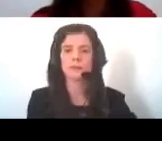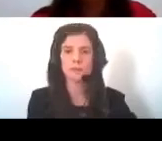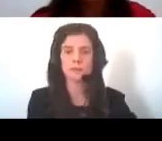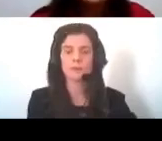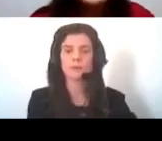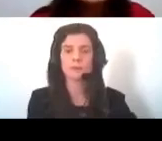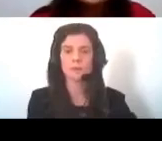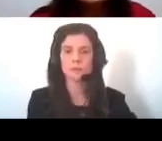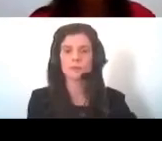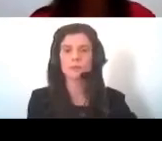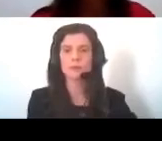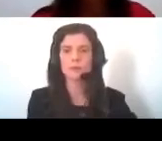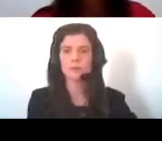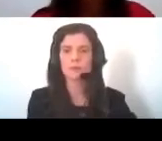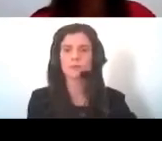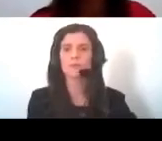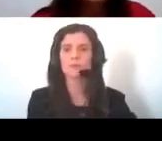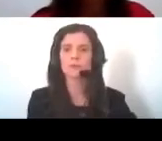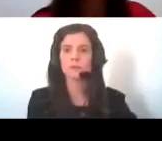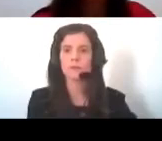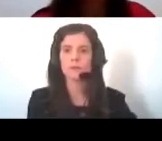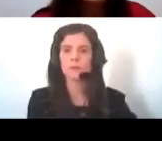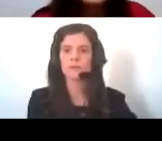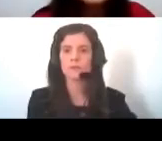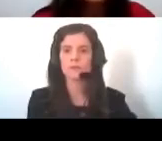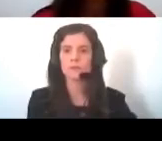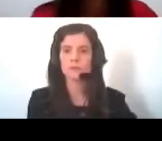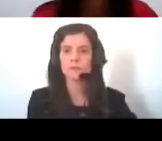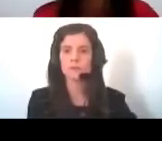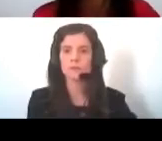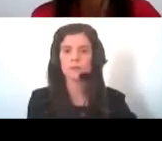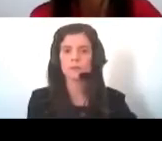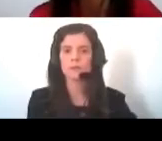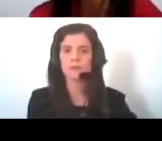cursos promovidos pela escola em um horário de trabalho.